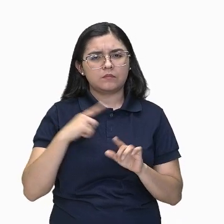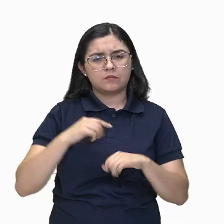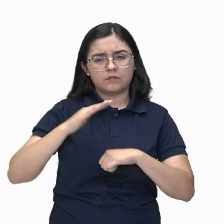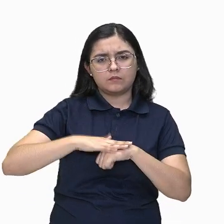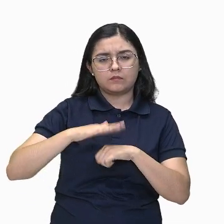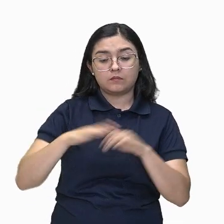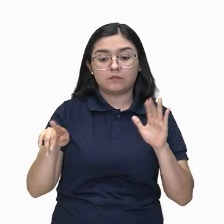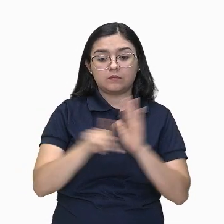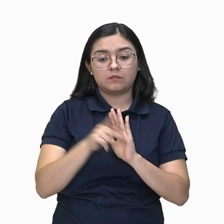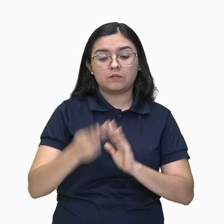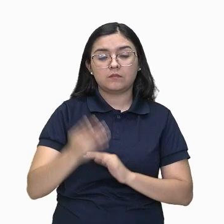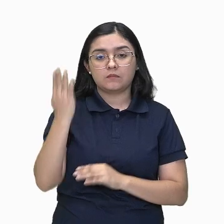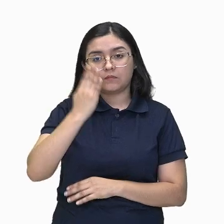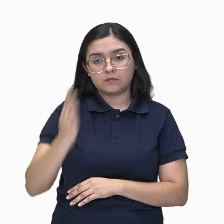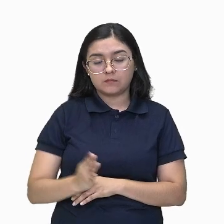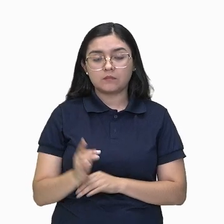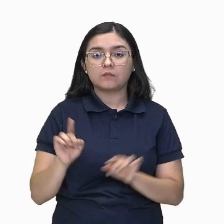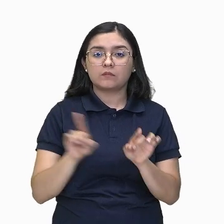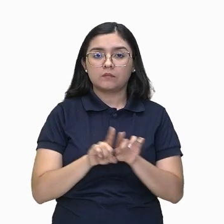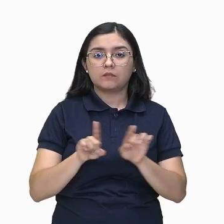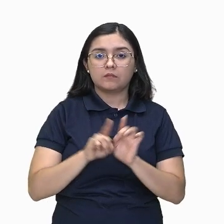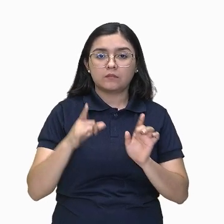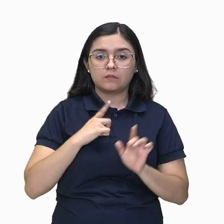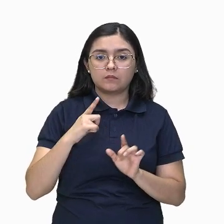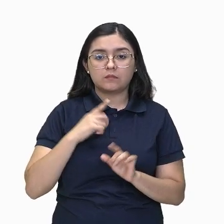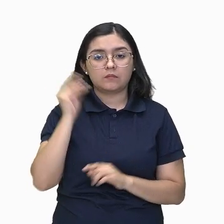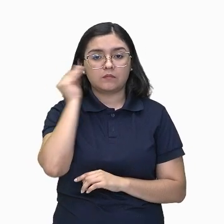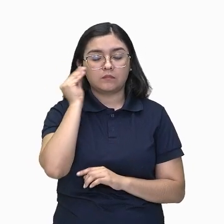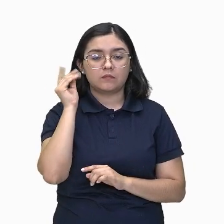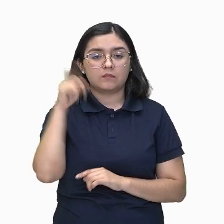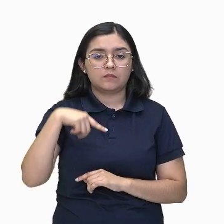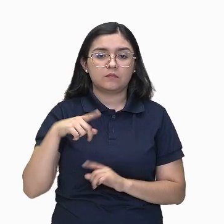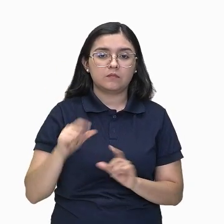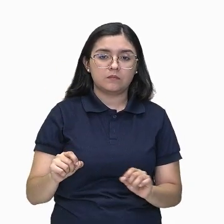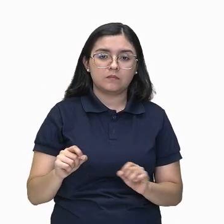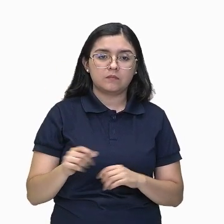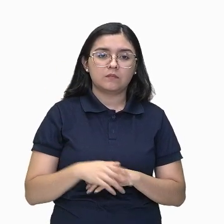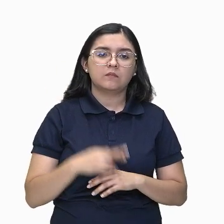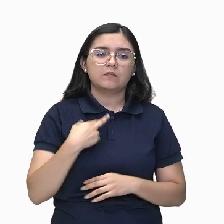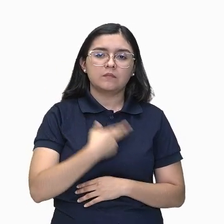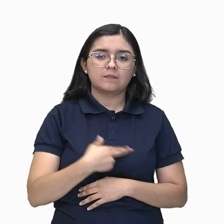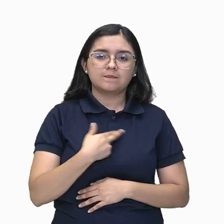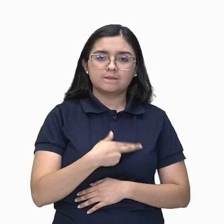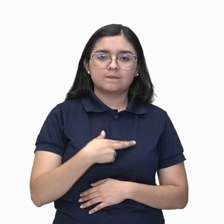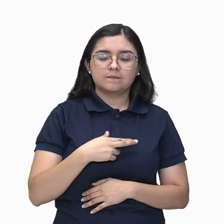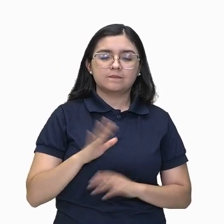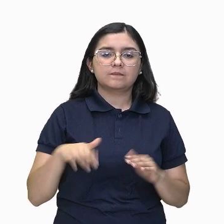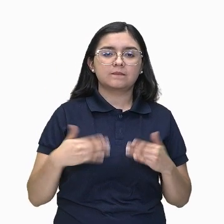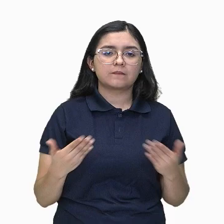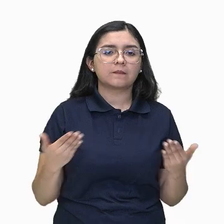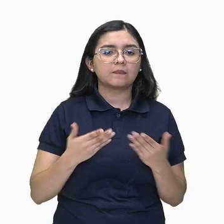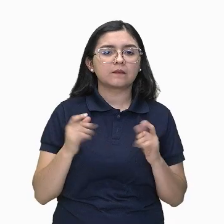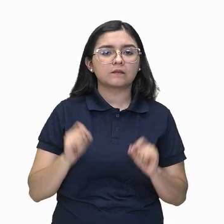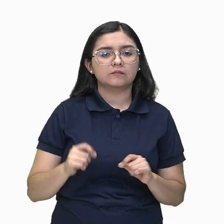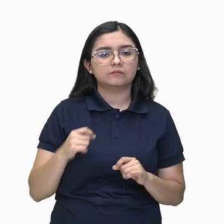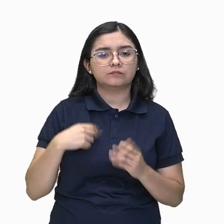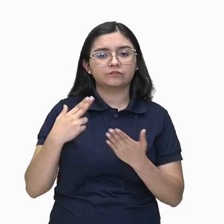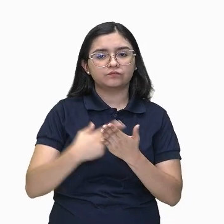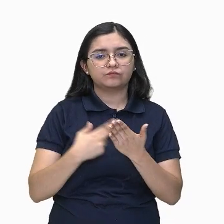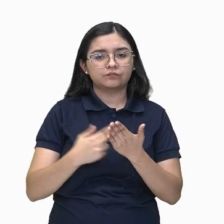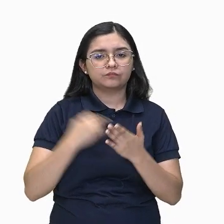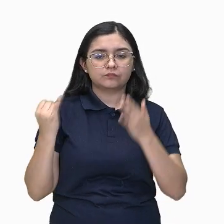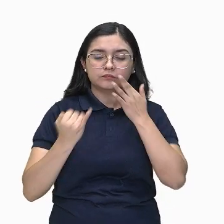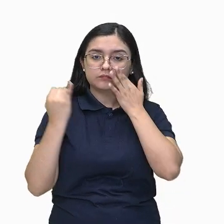puramente brasileiro, ou pelo menos tentando ser brasileiro, é com o romantismo, tá? Então ali a revista Niterói, por exemplo, é